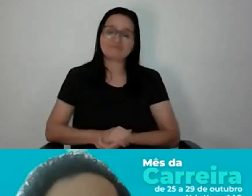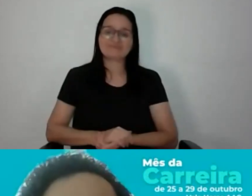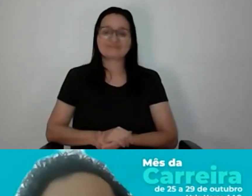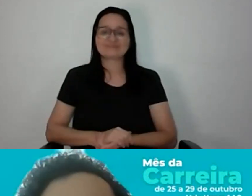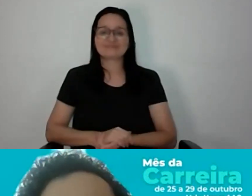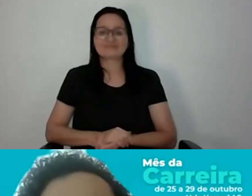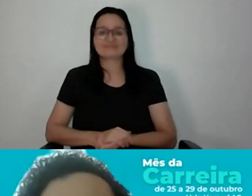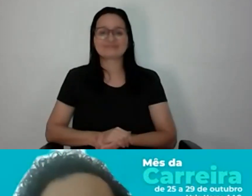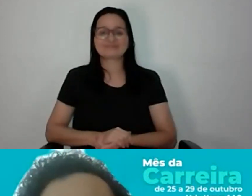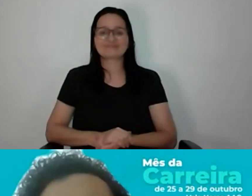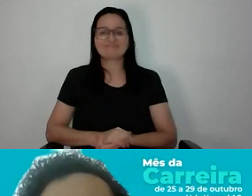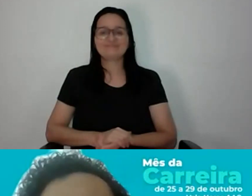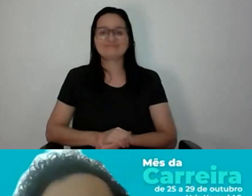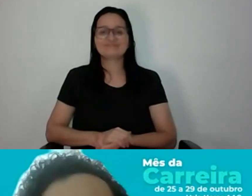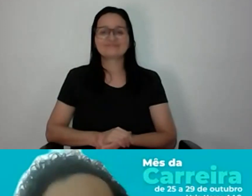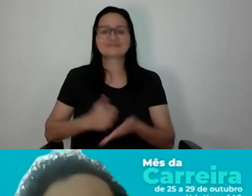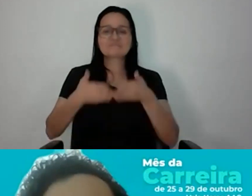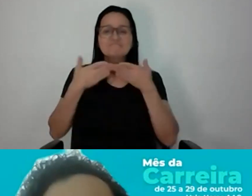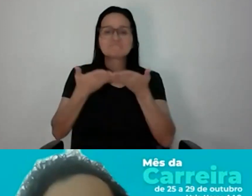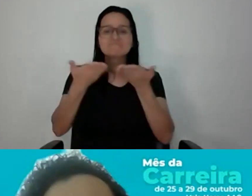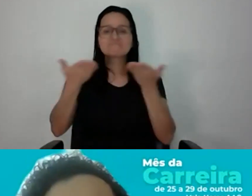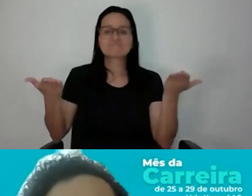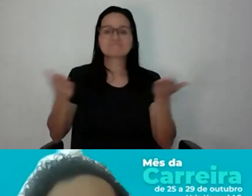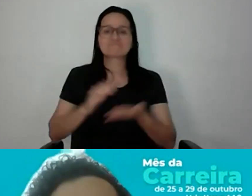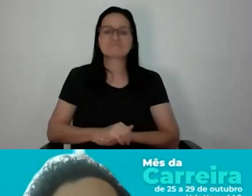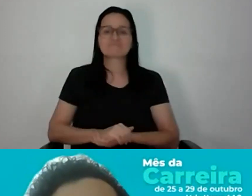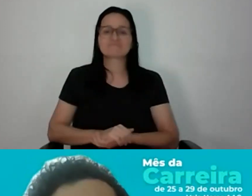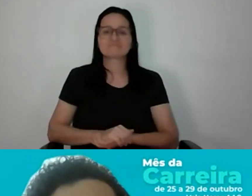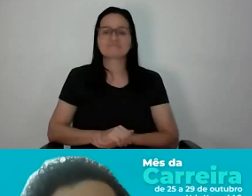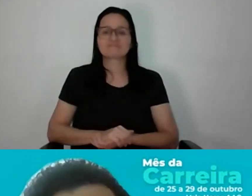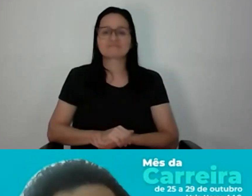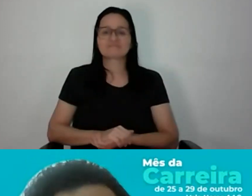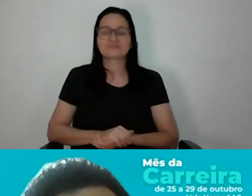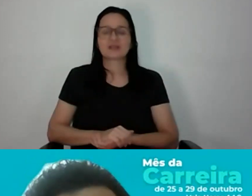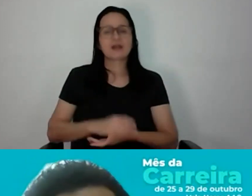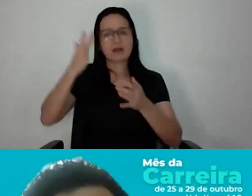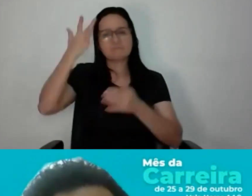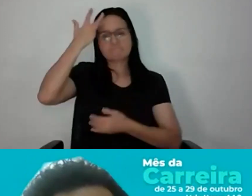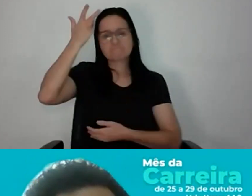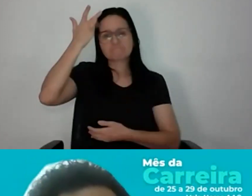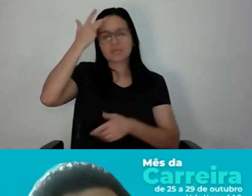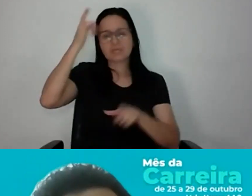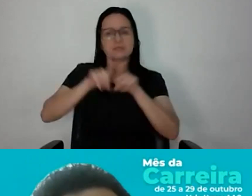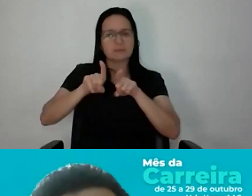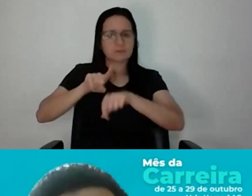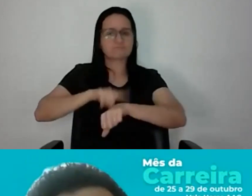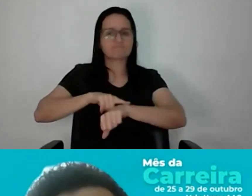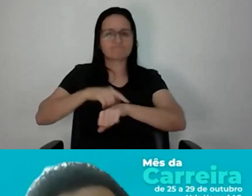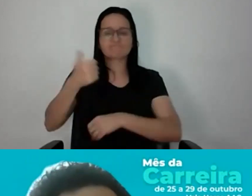E aqui eu queria convidar todo mundo para os eventos de amanhã, né? A gente começa às 11 horas com a